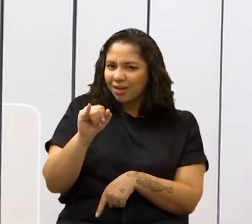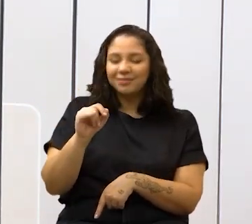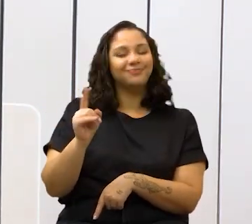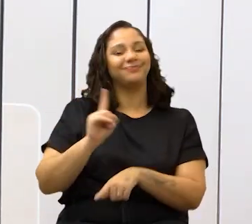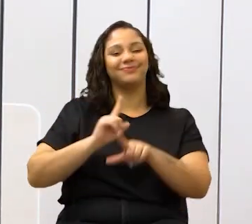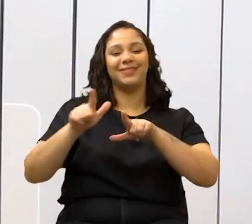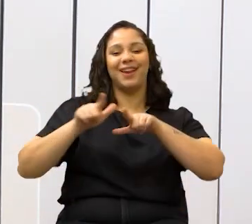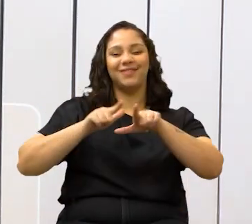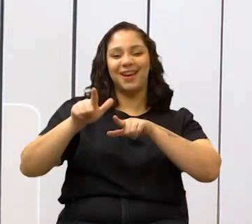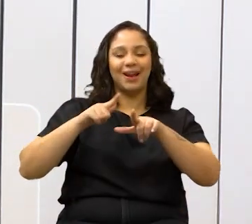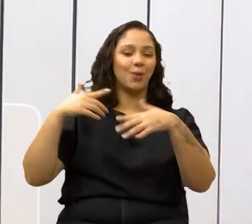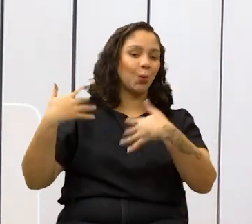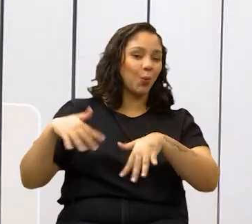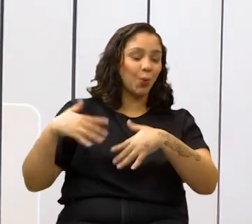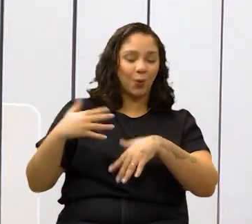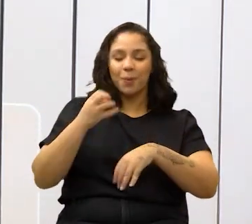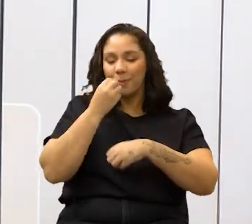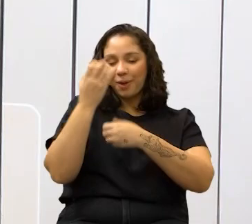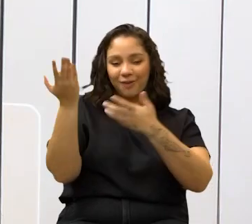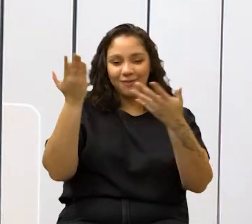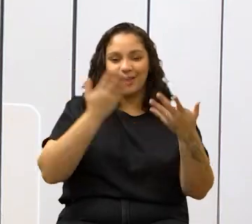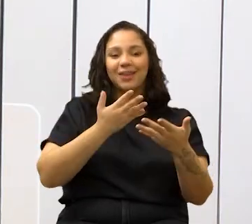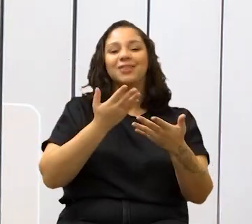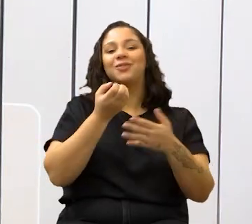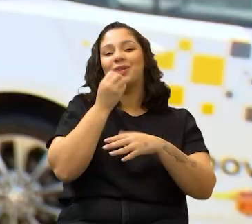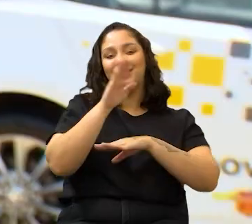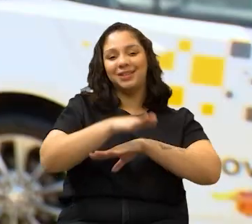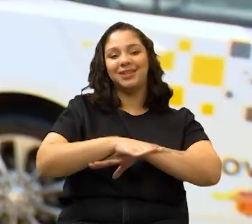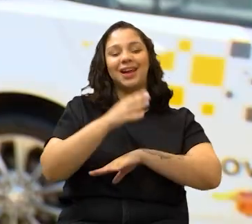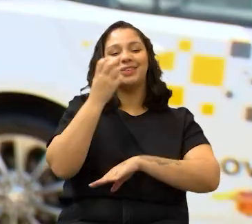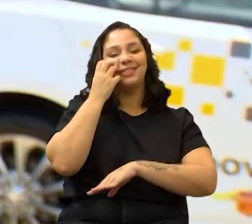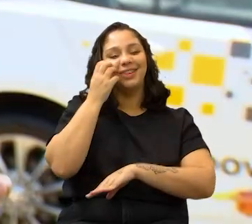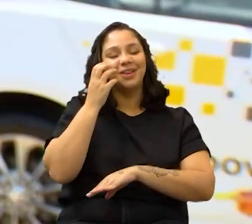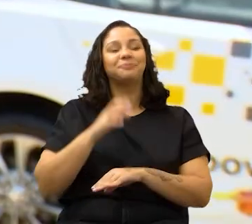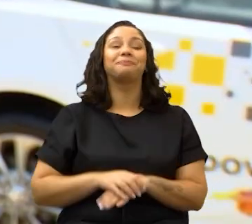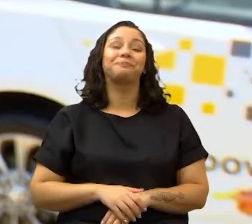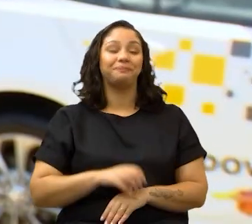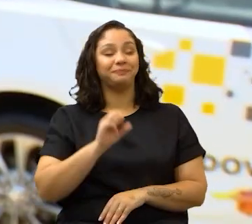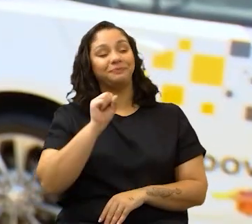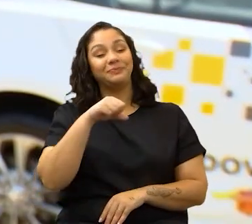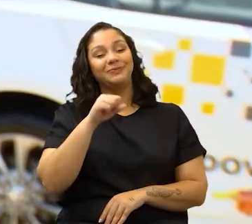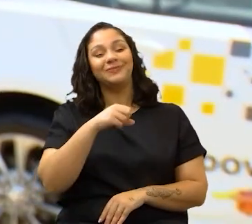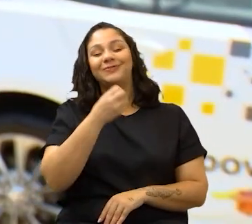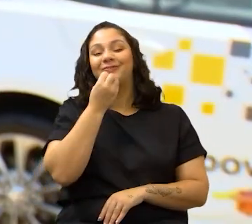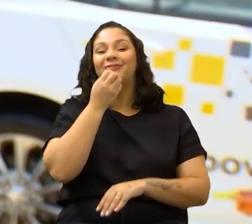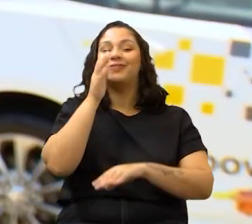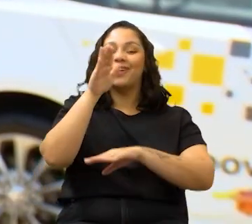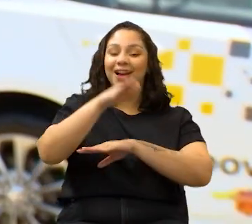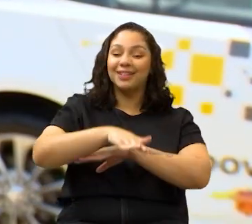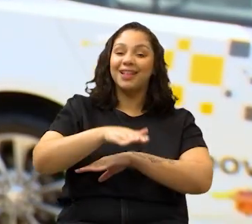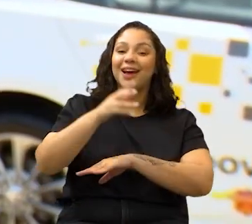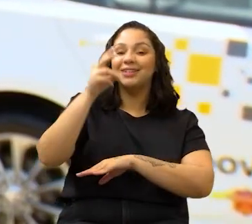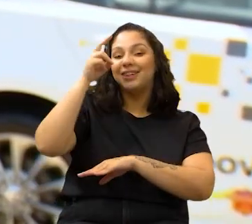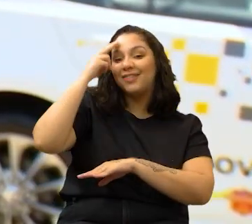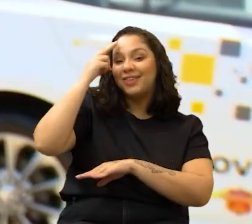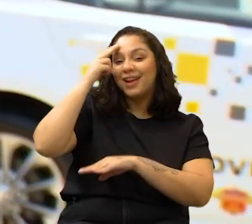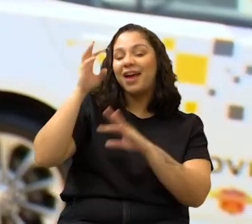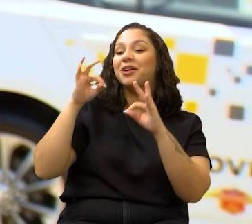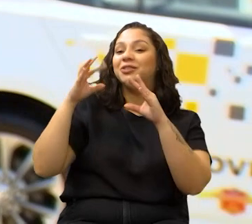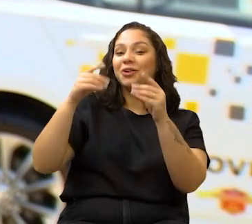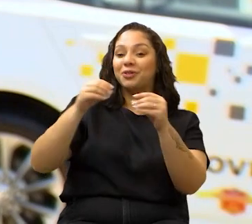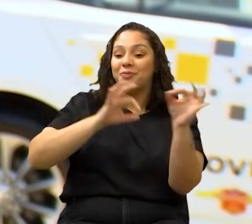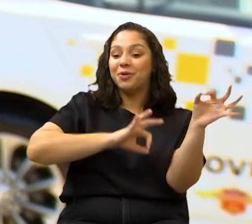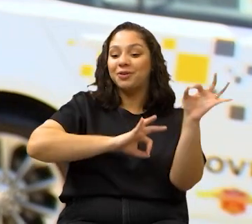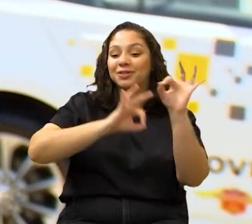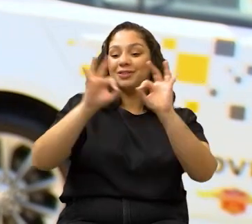não é mesmo? Seja bem-vindo e boa tarde, André. É isso aí, Gabriel. Boa tarde para você, boa tarde para todo mundo